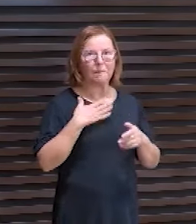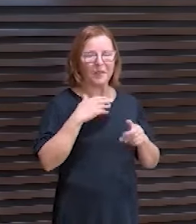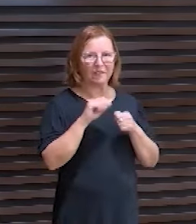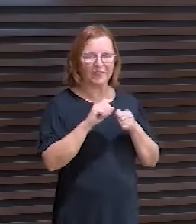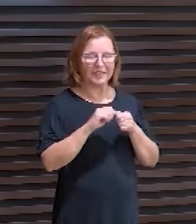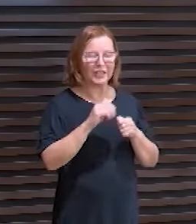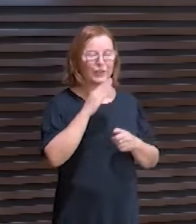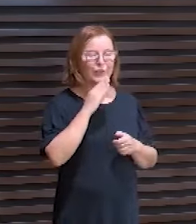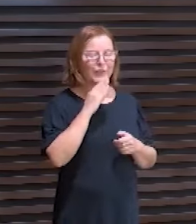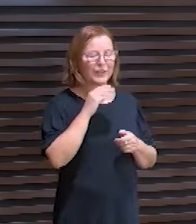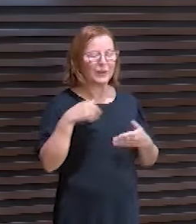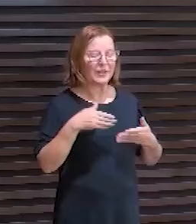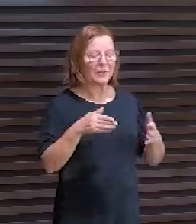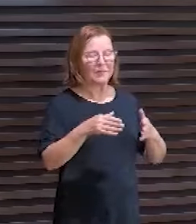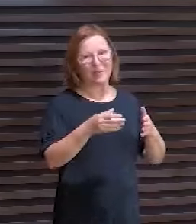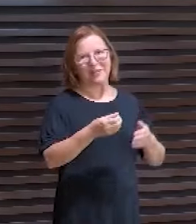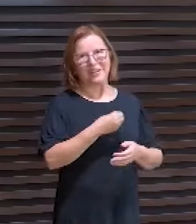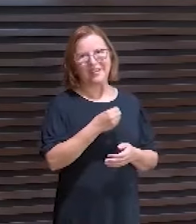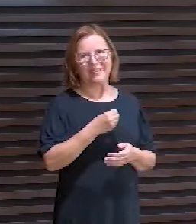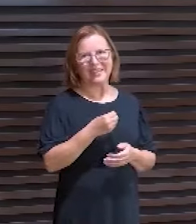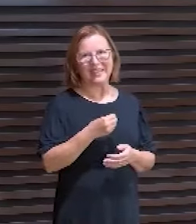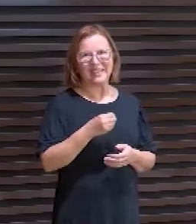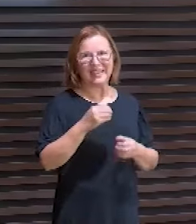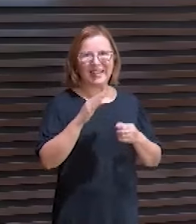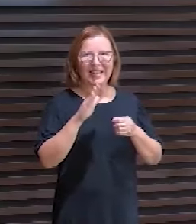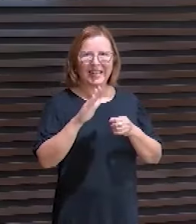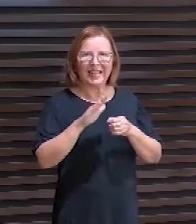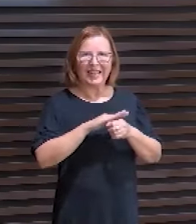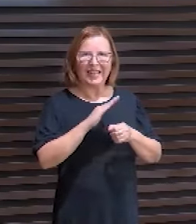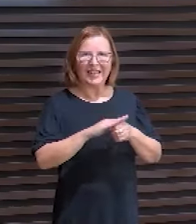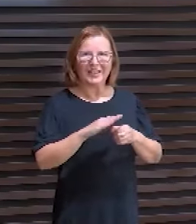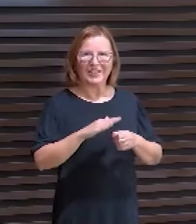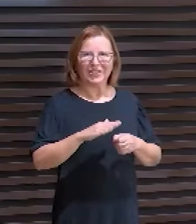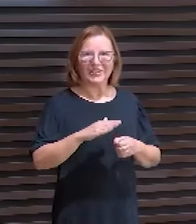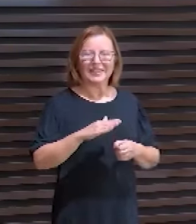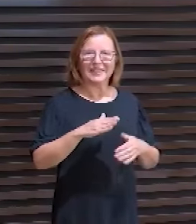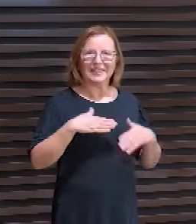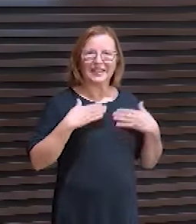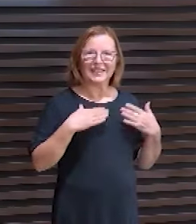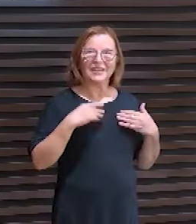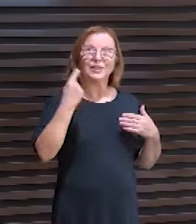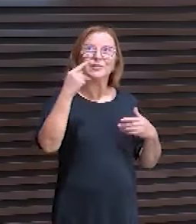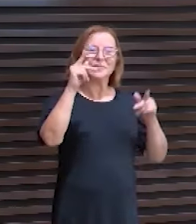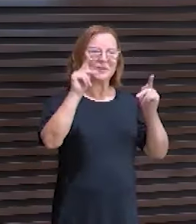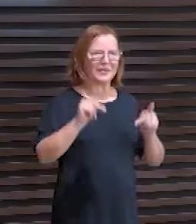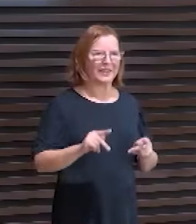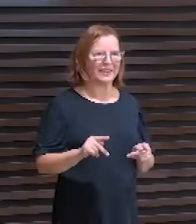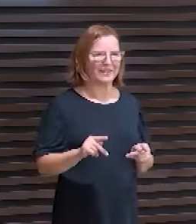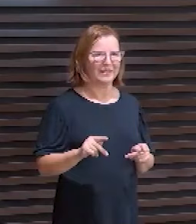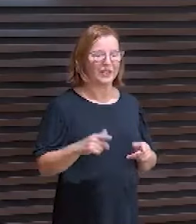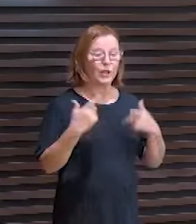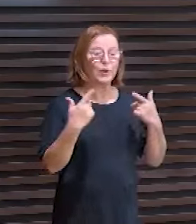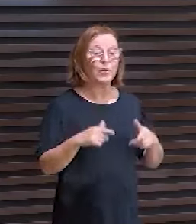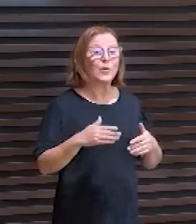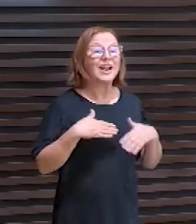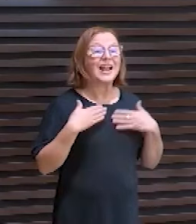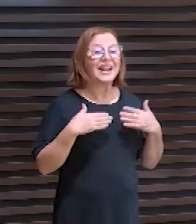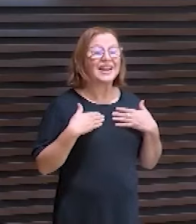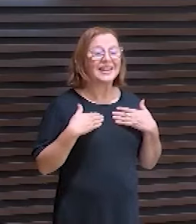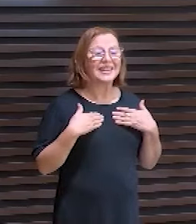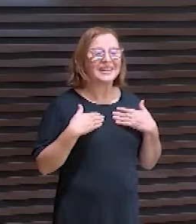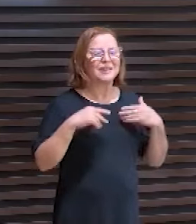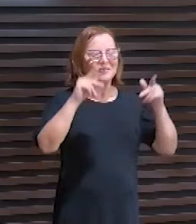às de alegria na tua presença onde que eu vou ter alegria na presença do